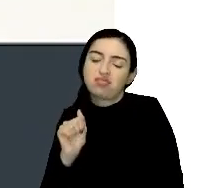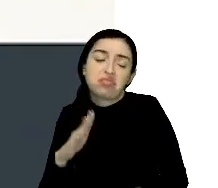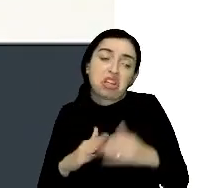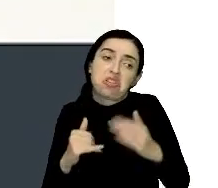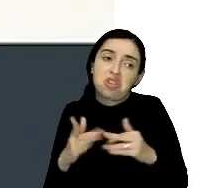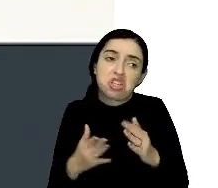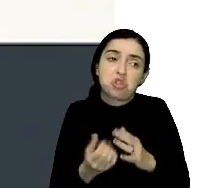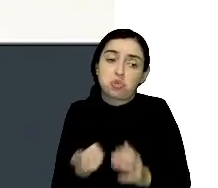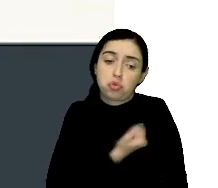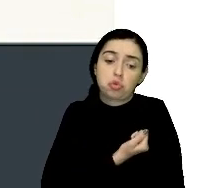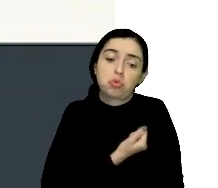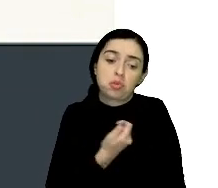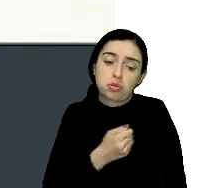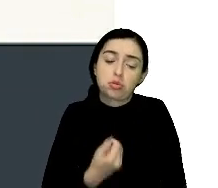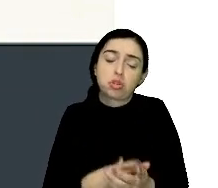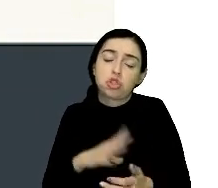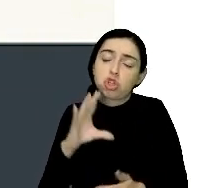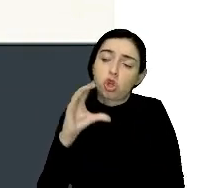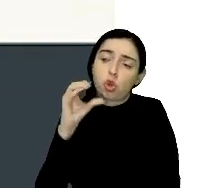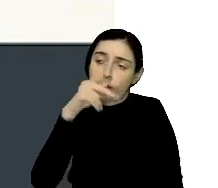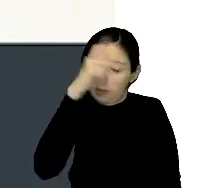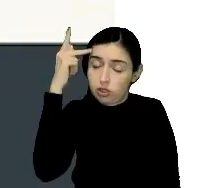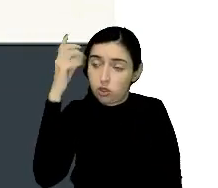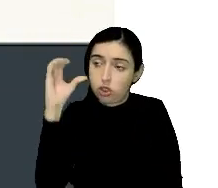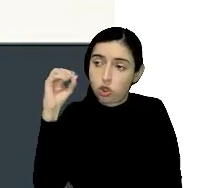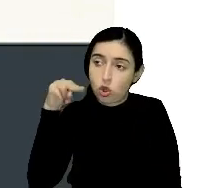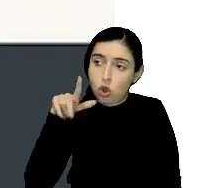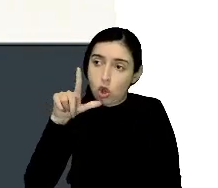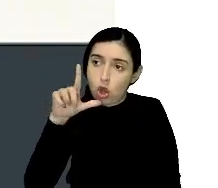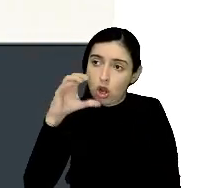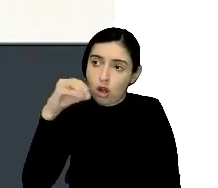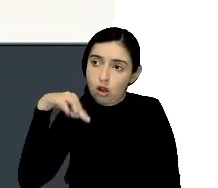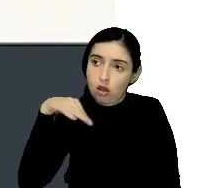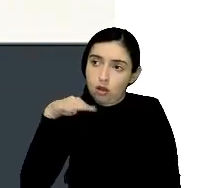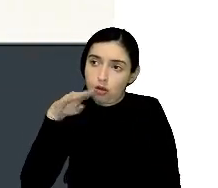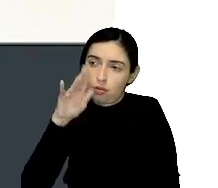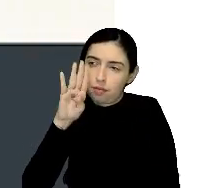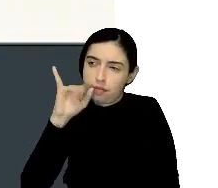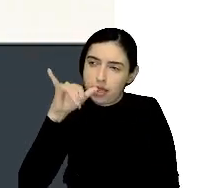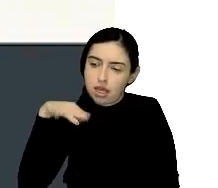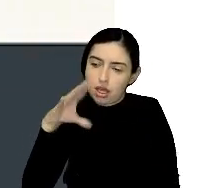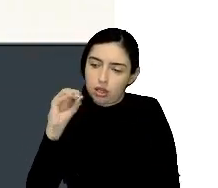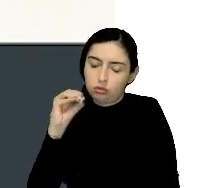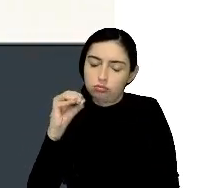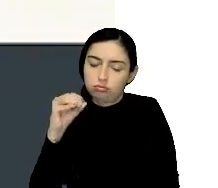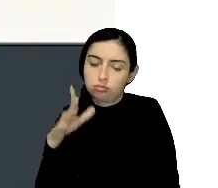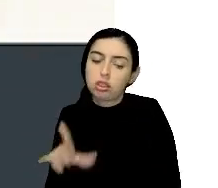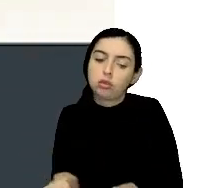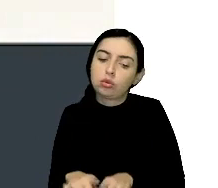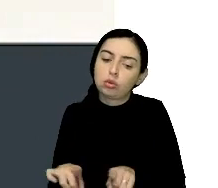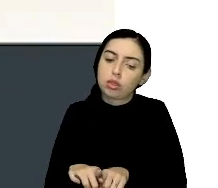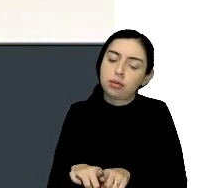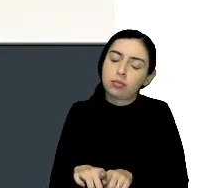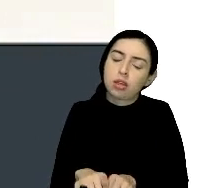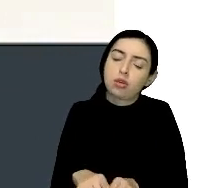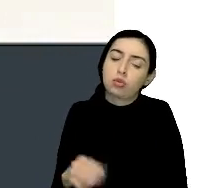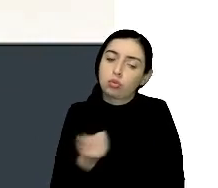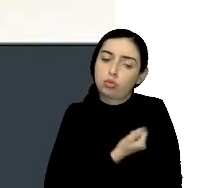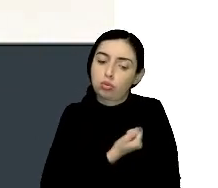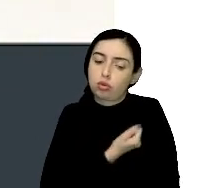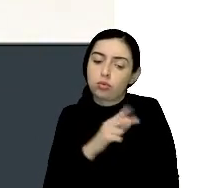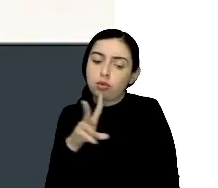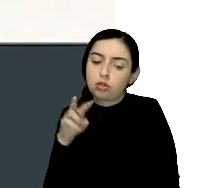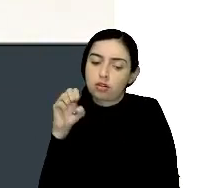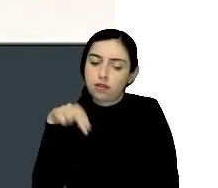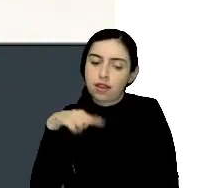número de colombianos aí desse contexto, mas mesmo assim o número de brasileiros, de venezuelanos que vêm ao Brasil é muito pequeno. Passa a